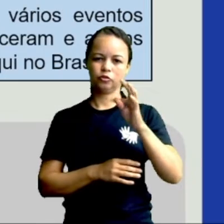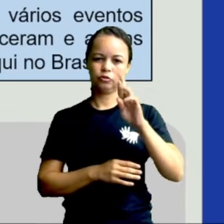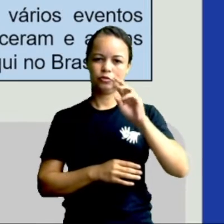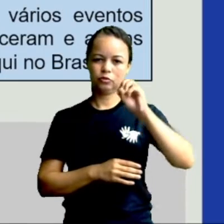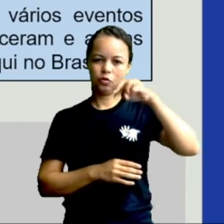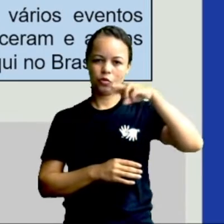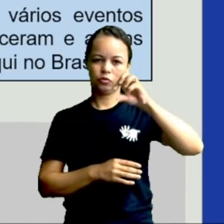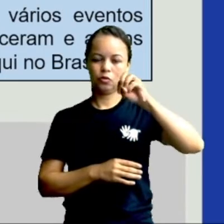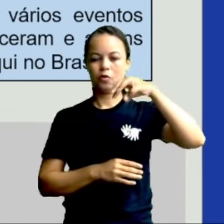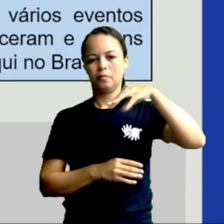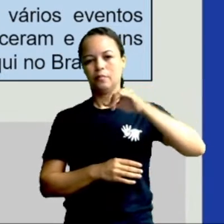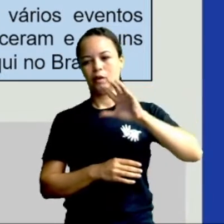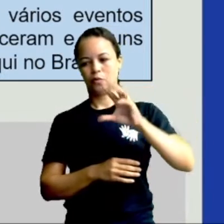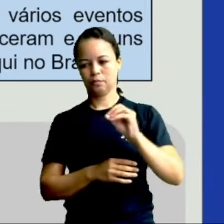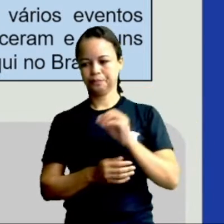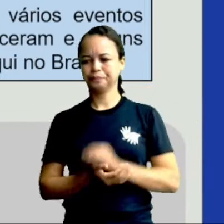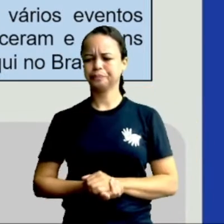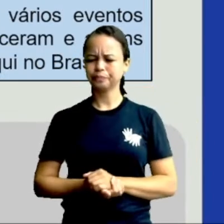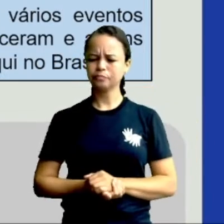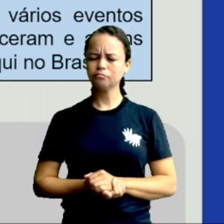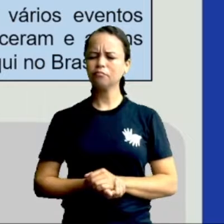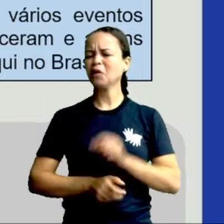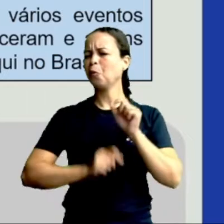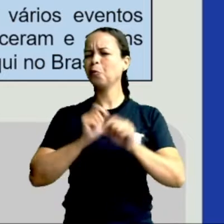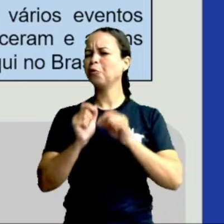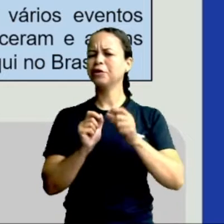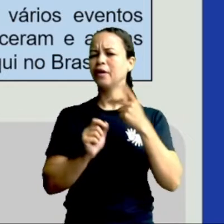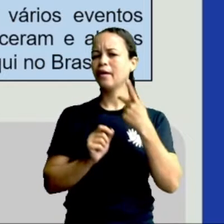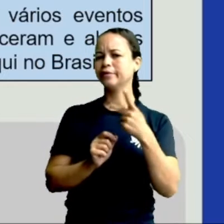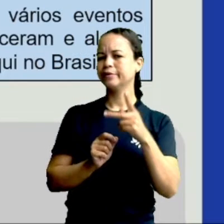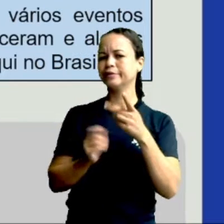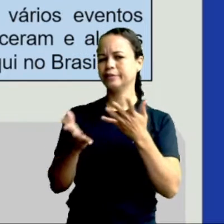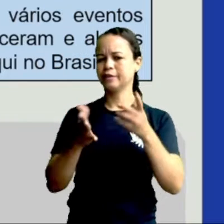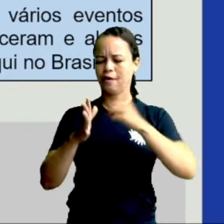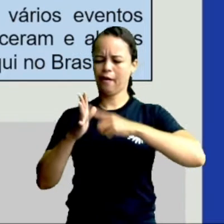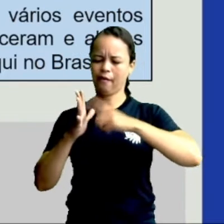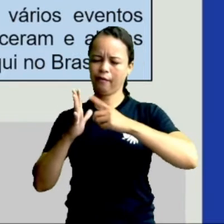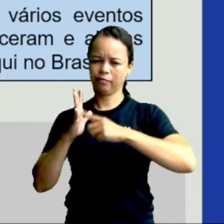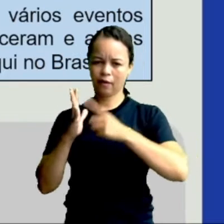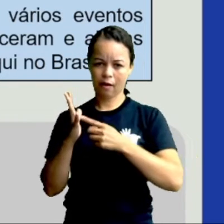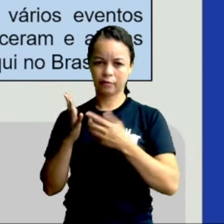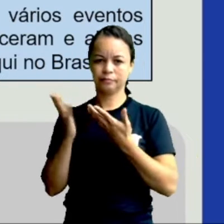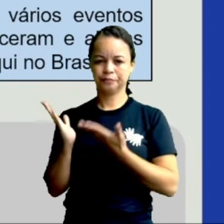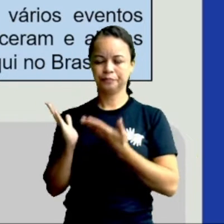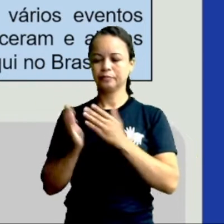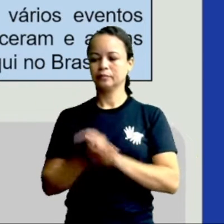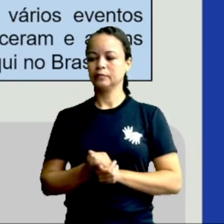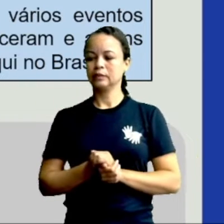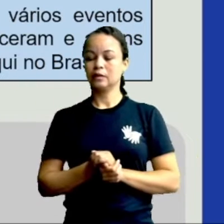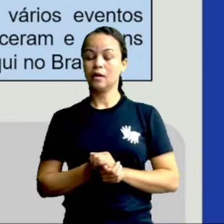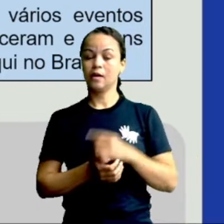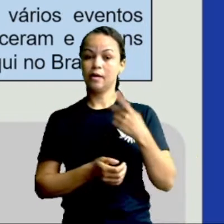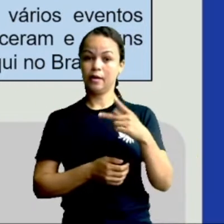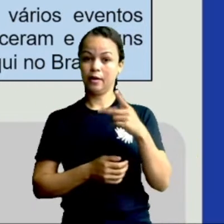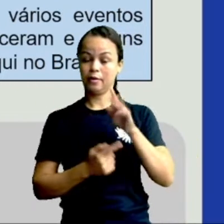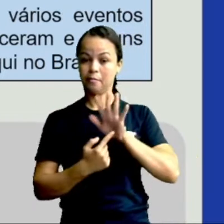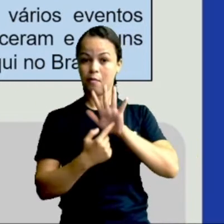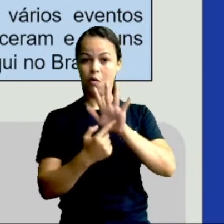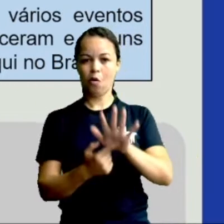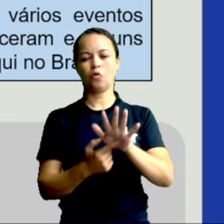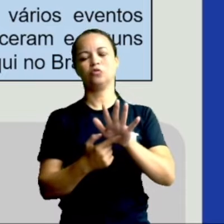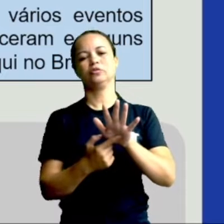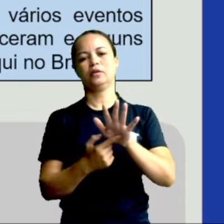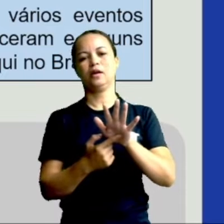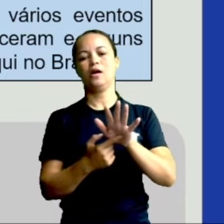lá. O que é um calendário astronômico? Um calendário astronômico, ele traz justamente